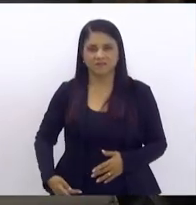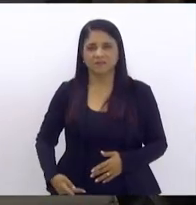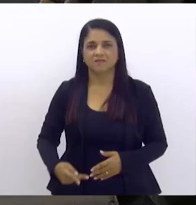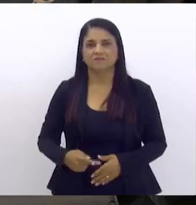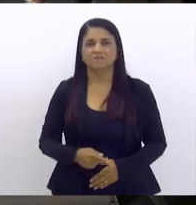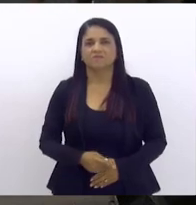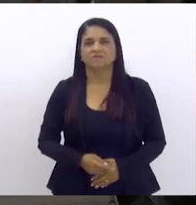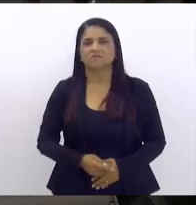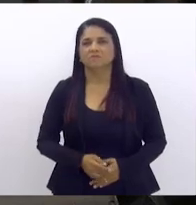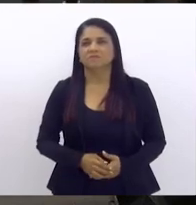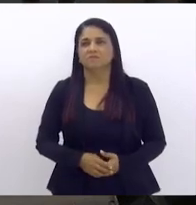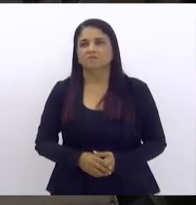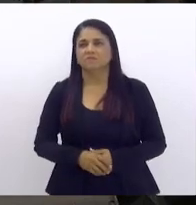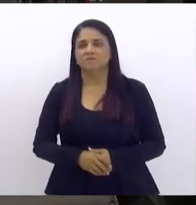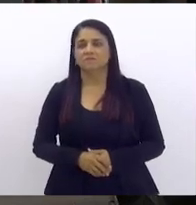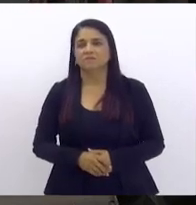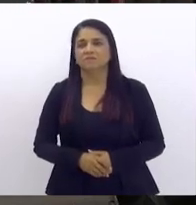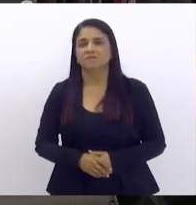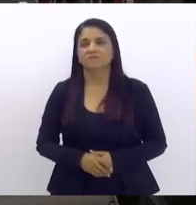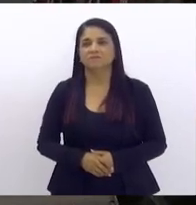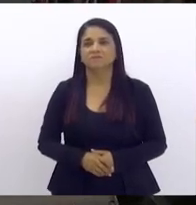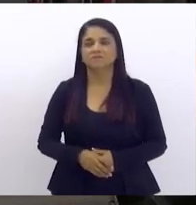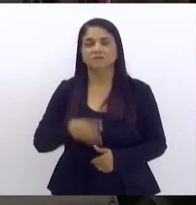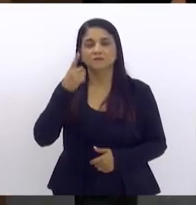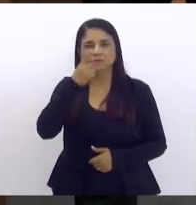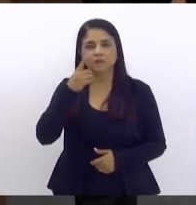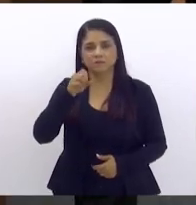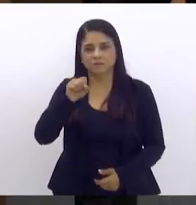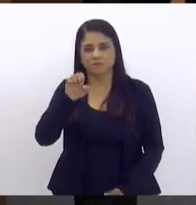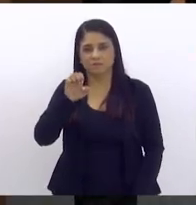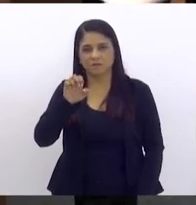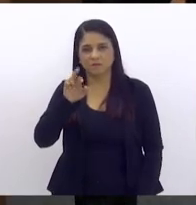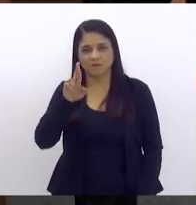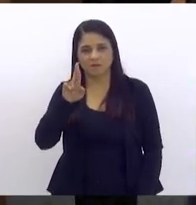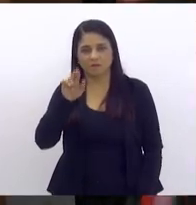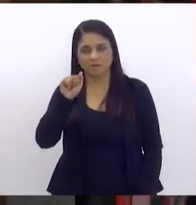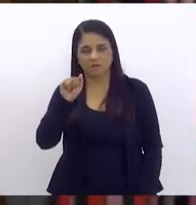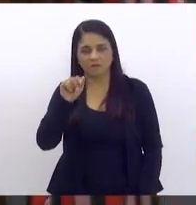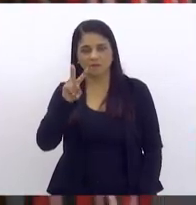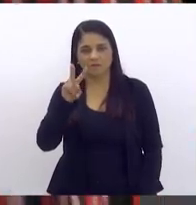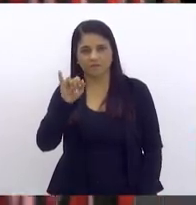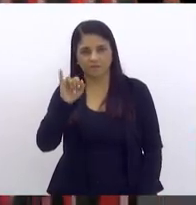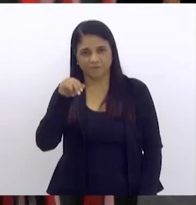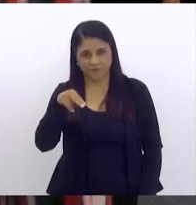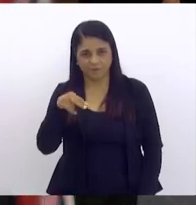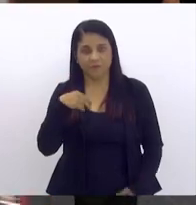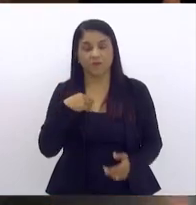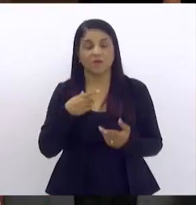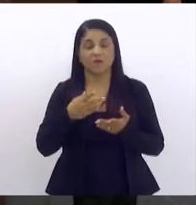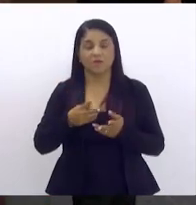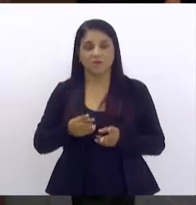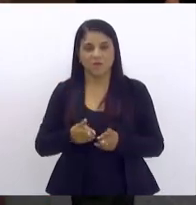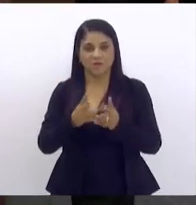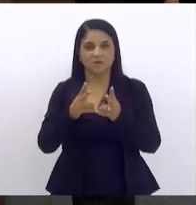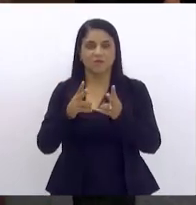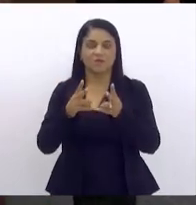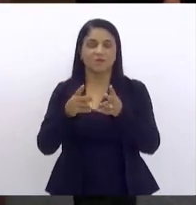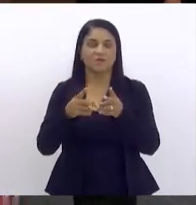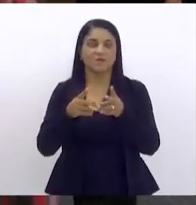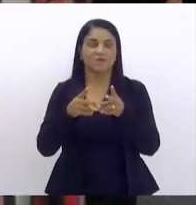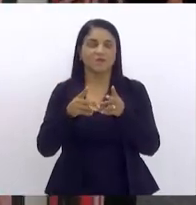Deputado Serafim, pela ordem. Presidente, quero, seguindo aqui a linha das deputadas Danes que me